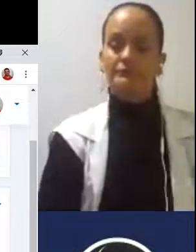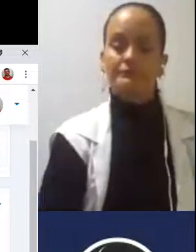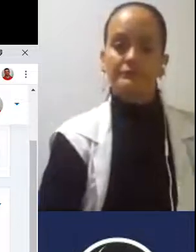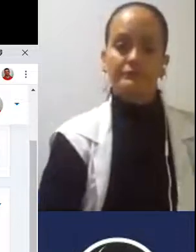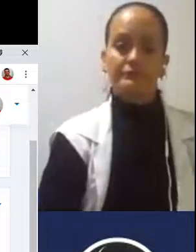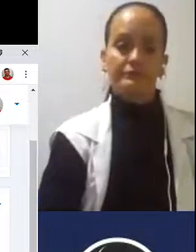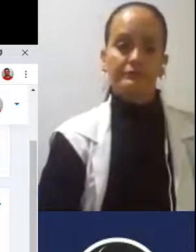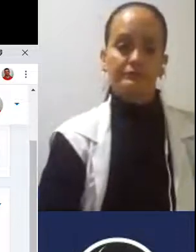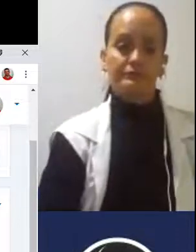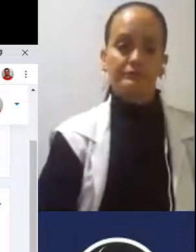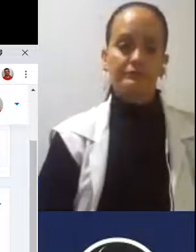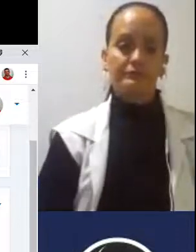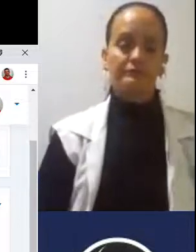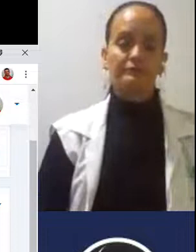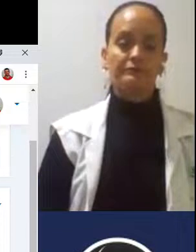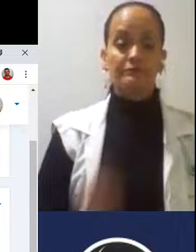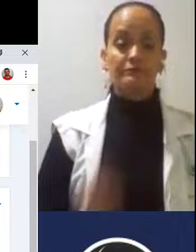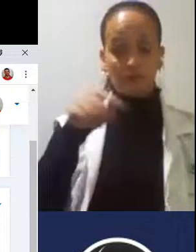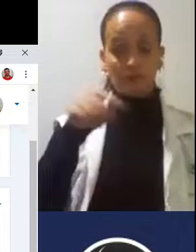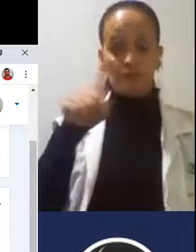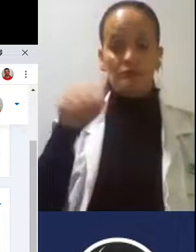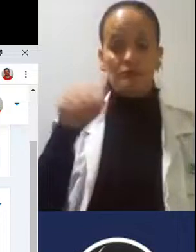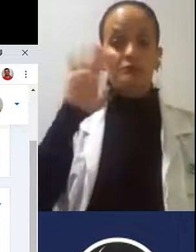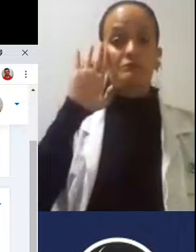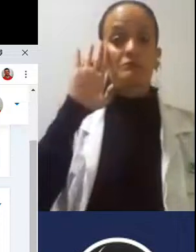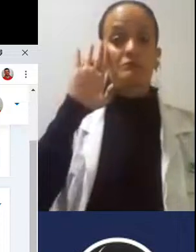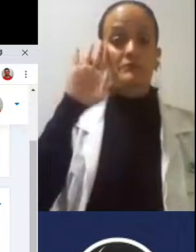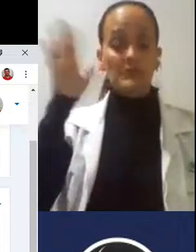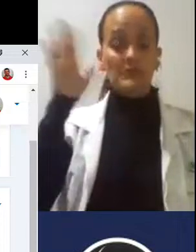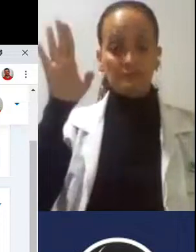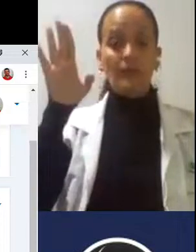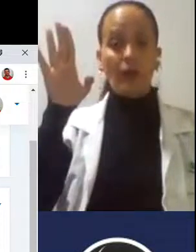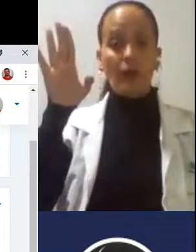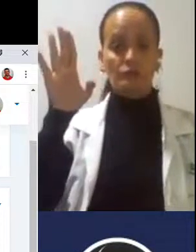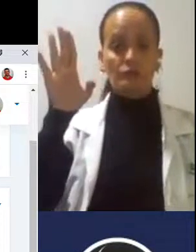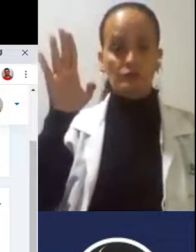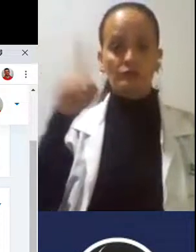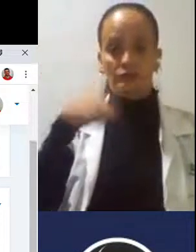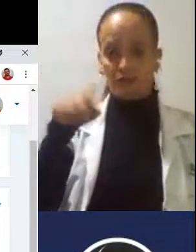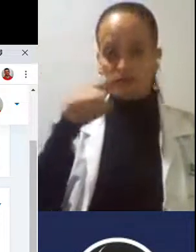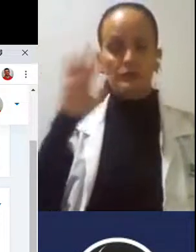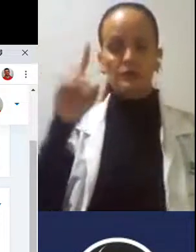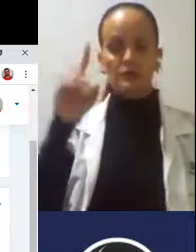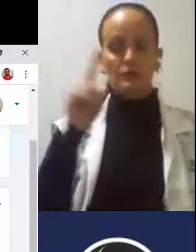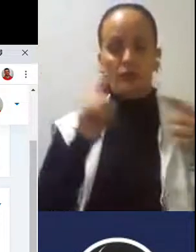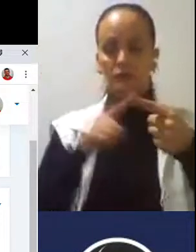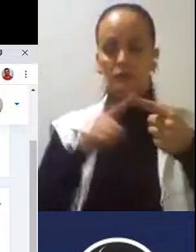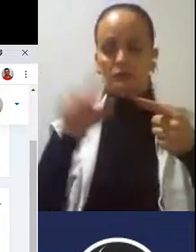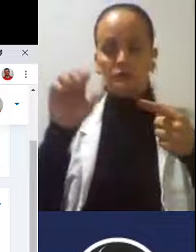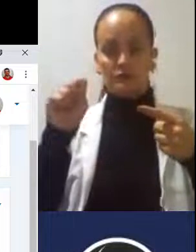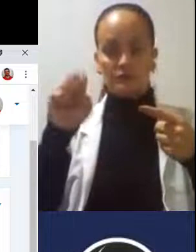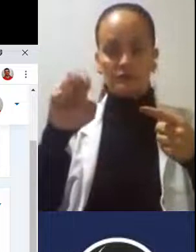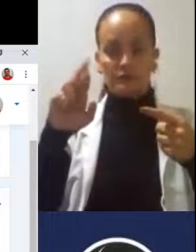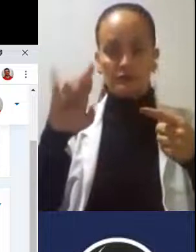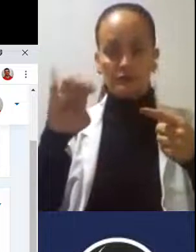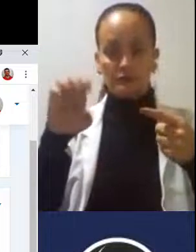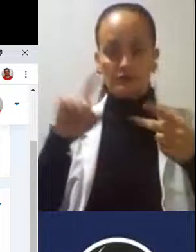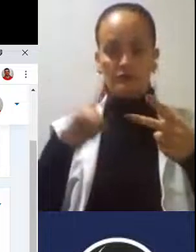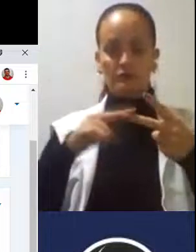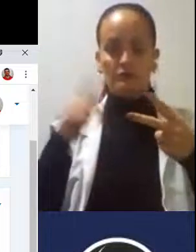esses são os três principais tipos de circuito. Circuito série, circuito paralelo e circuito